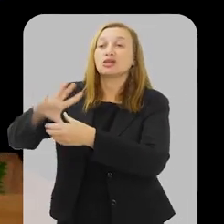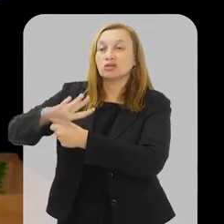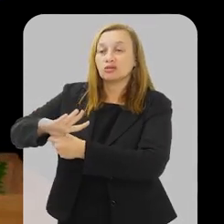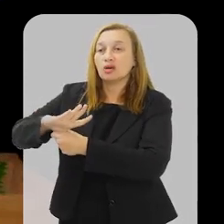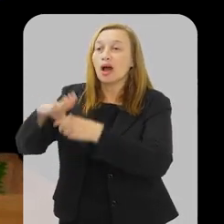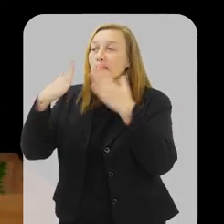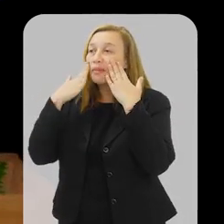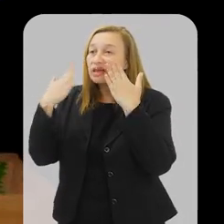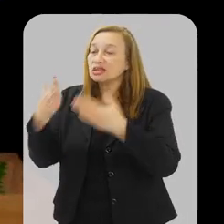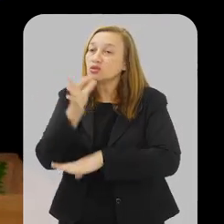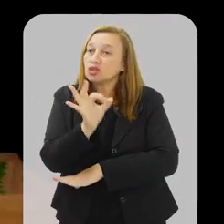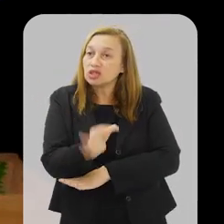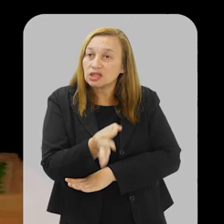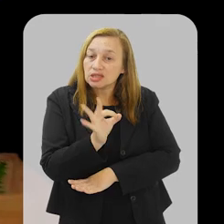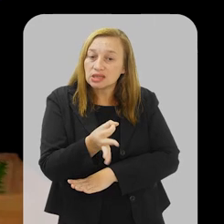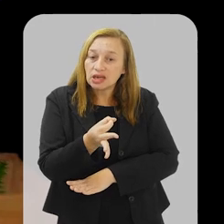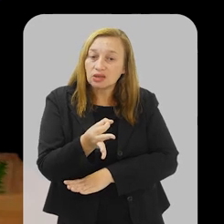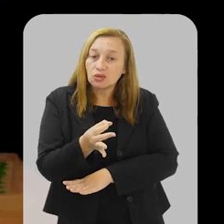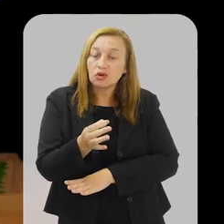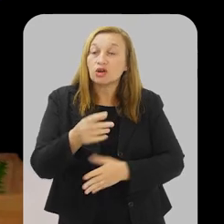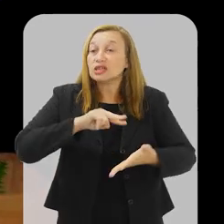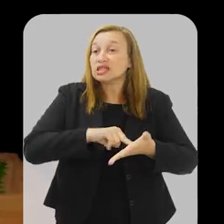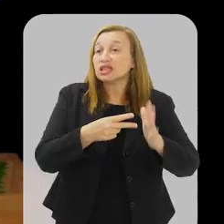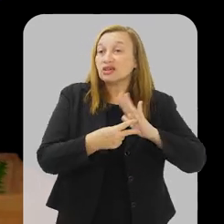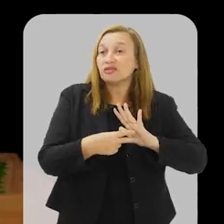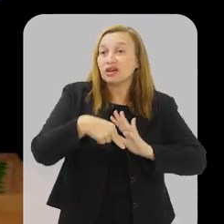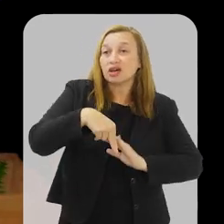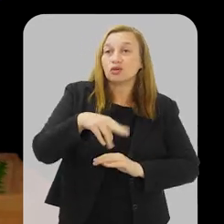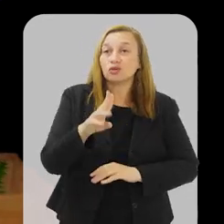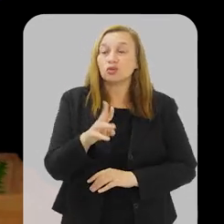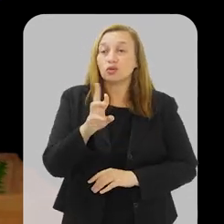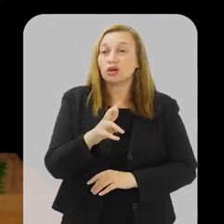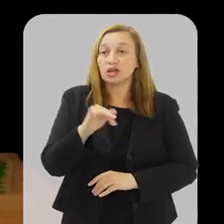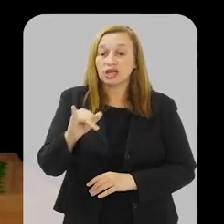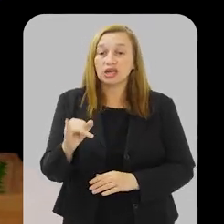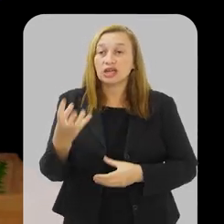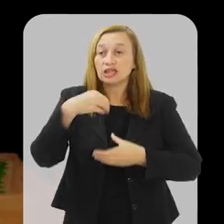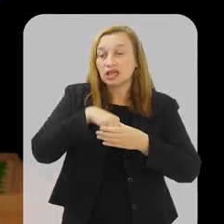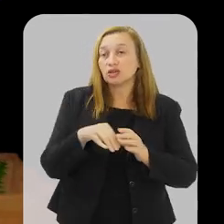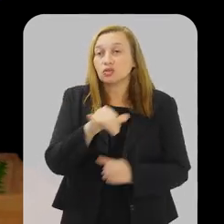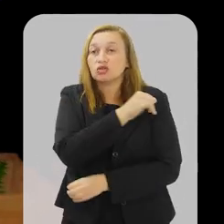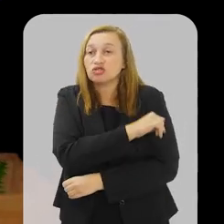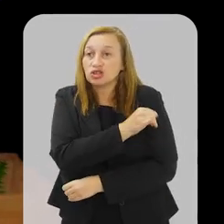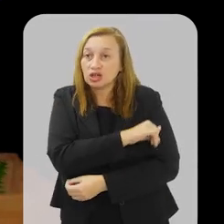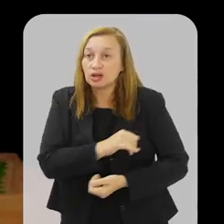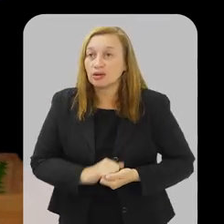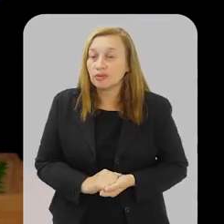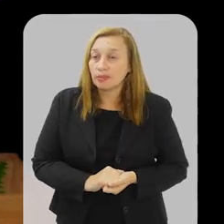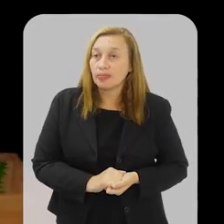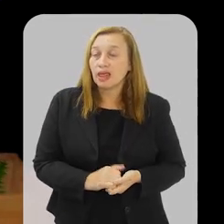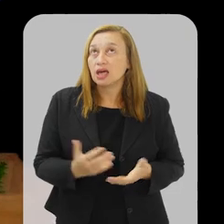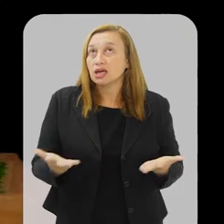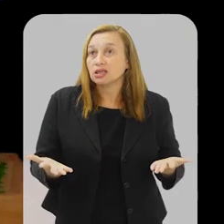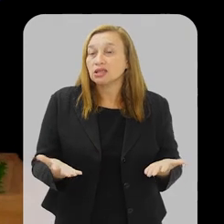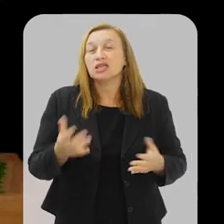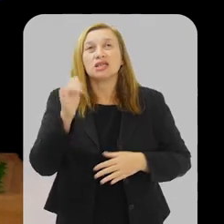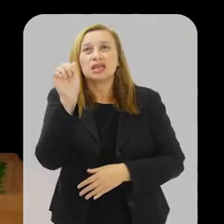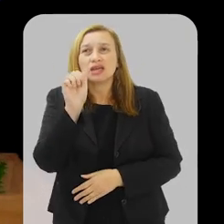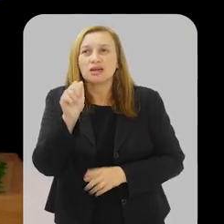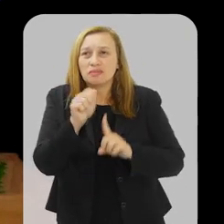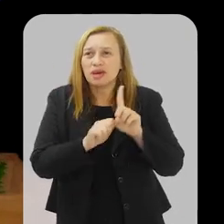visitando esses consulados apresentando o que de fato é o Nuri aqui dentro do Rio de Janeiro eh